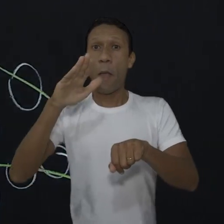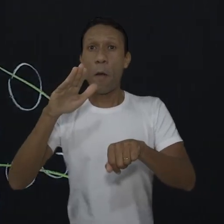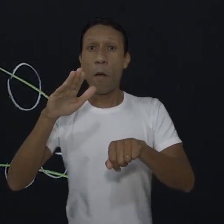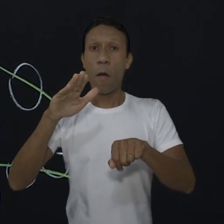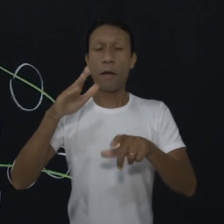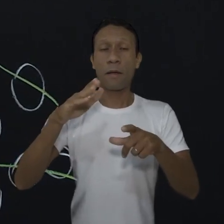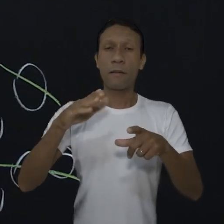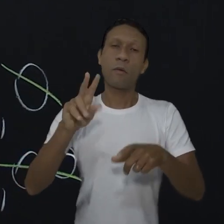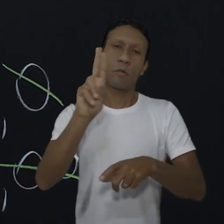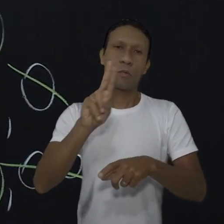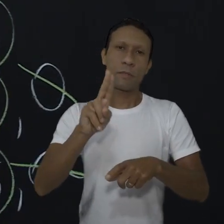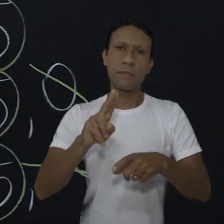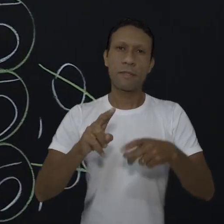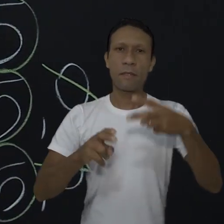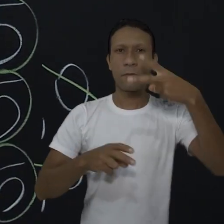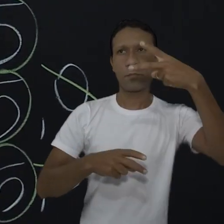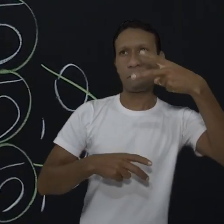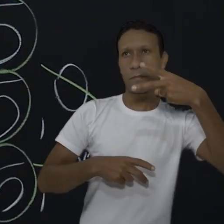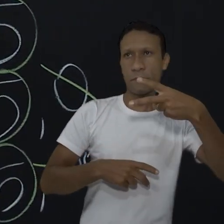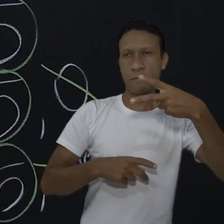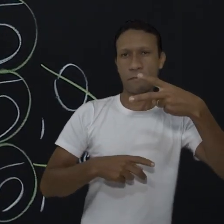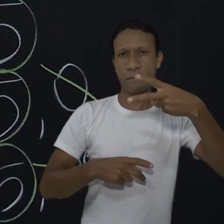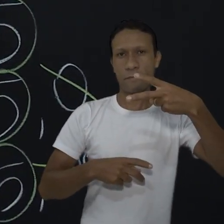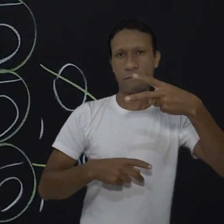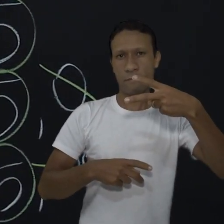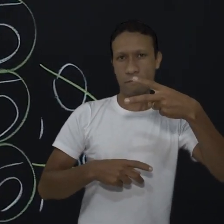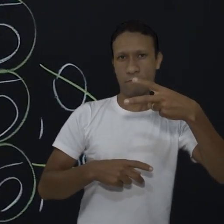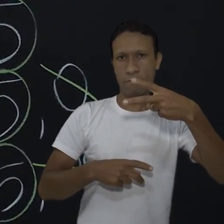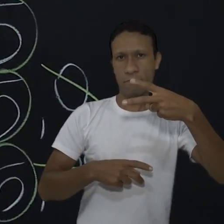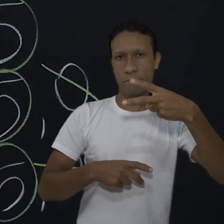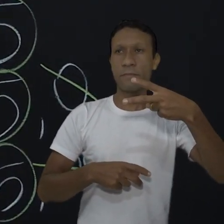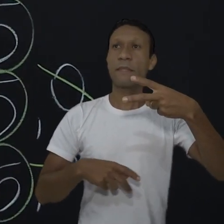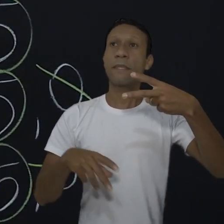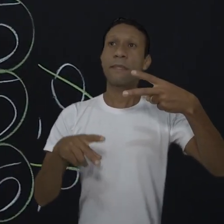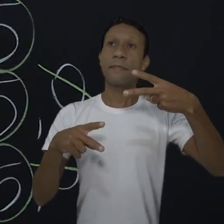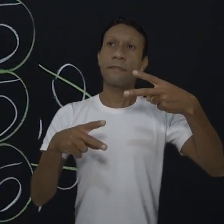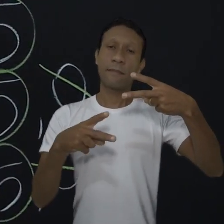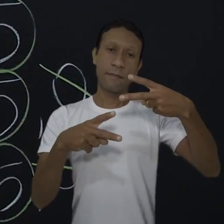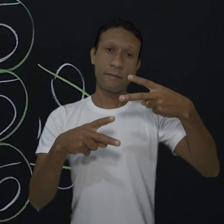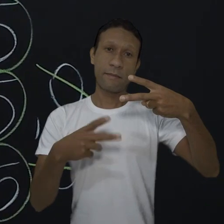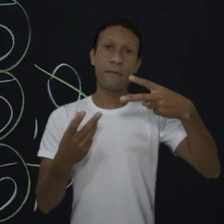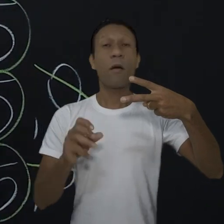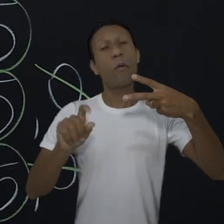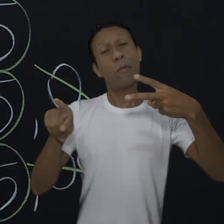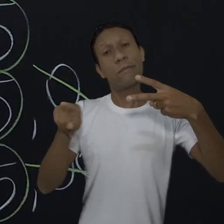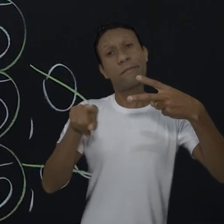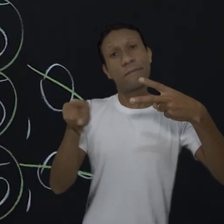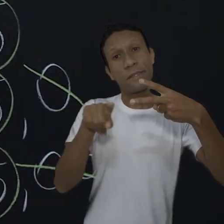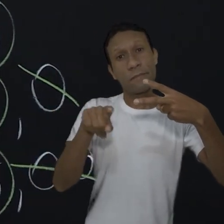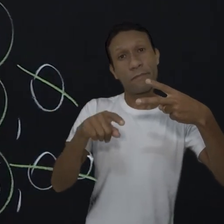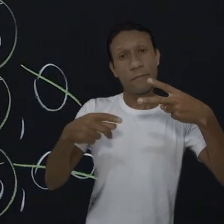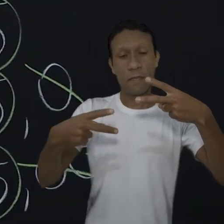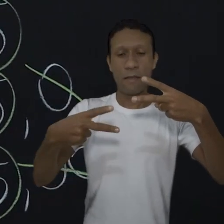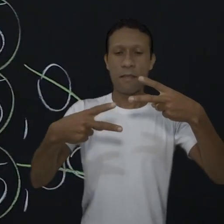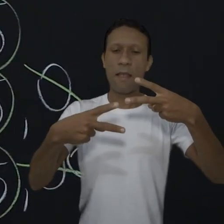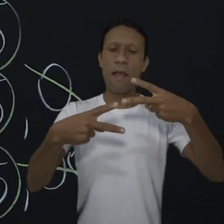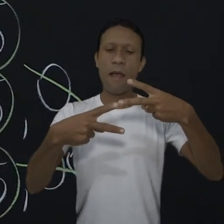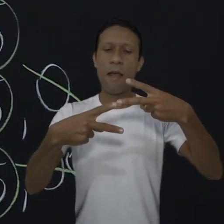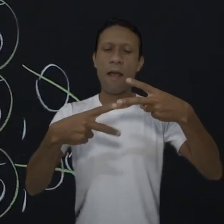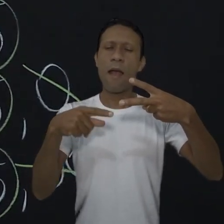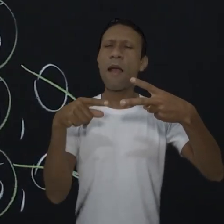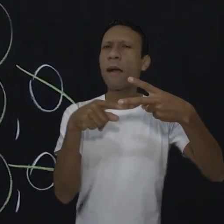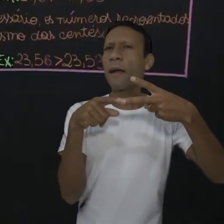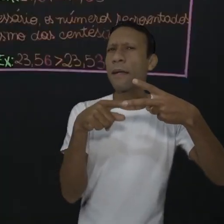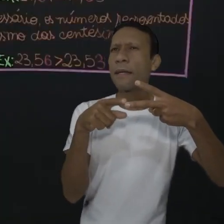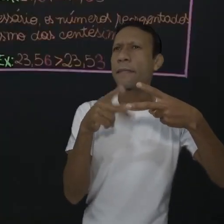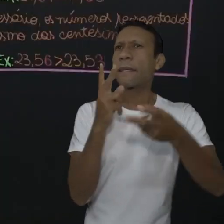outro, utilizando esse sinal aqui de desigualdade, certo? Onde essa abertura, a abertura, no